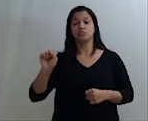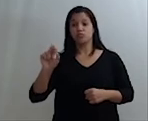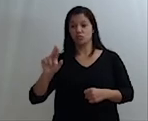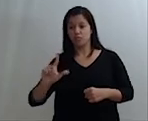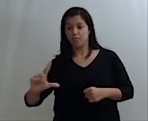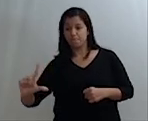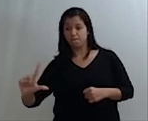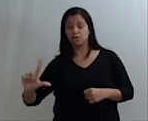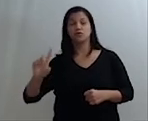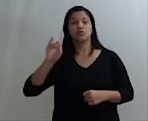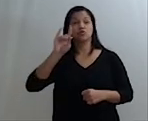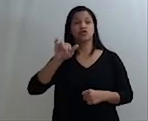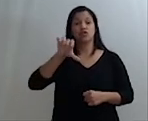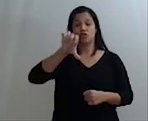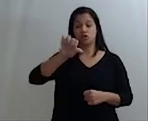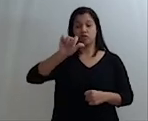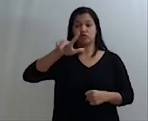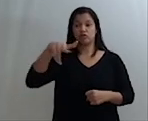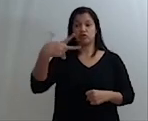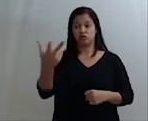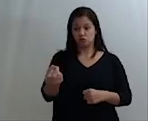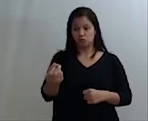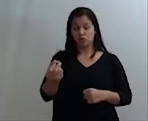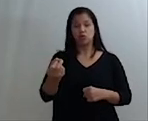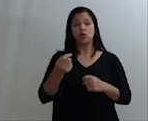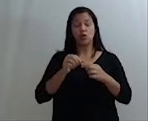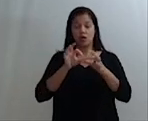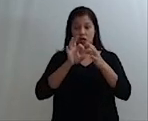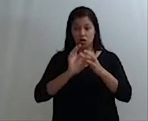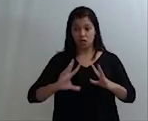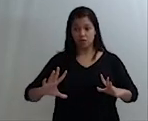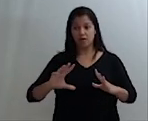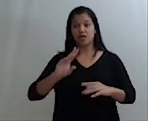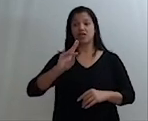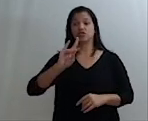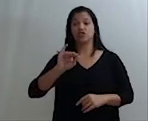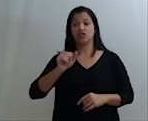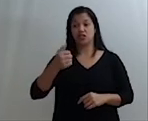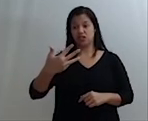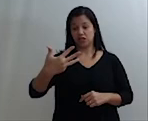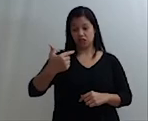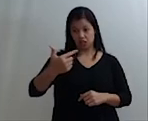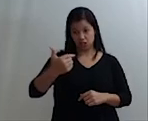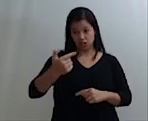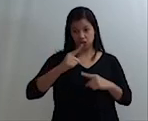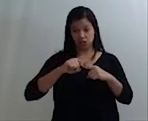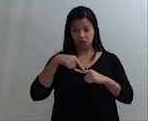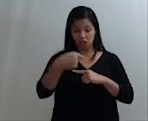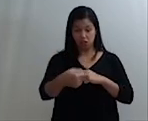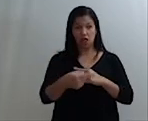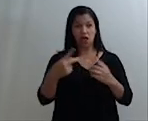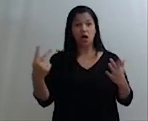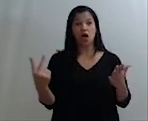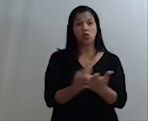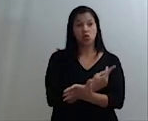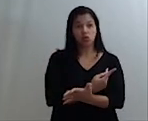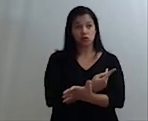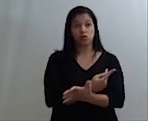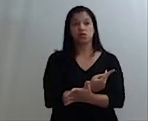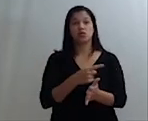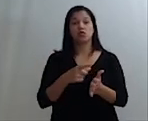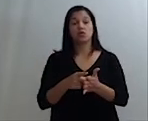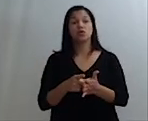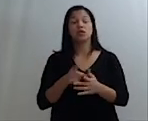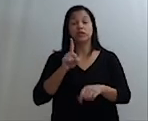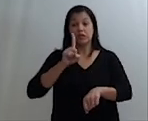com decisão liberada no dia 13 de julho Quando ocorreu a liberação dessa decisão ante a